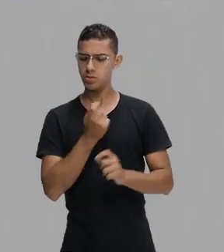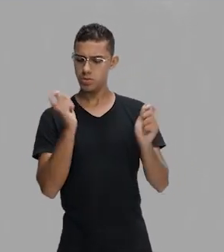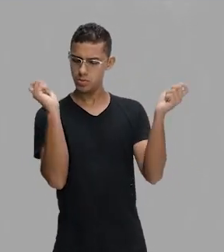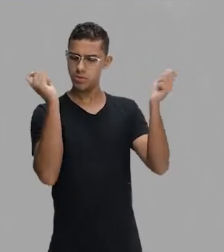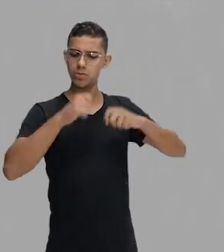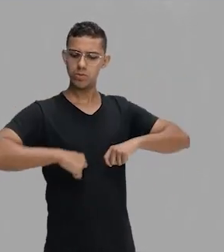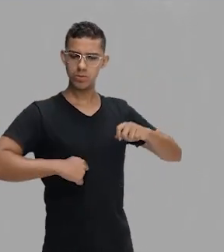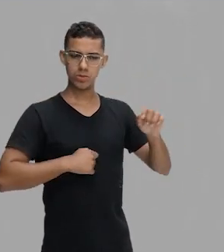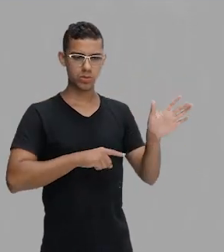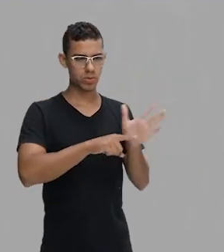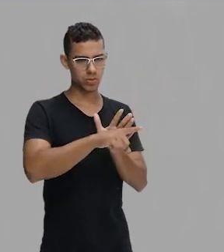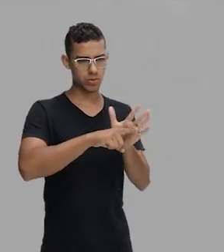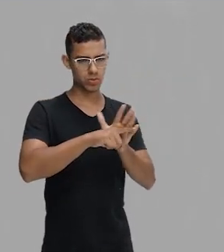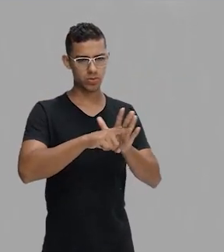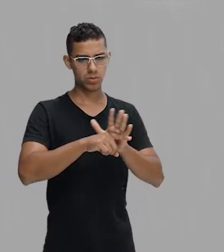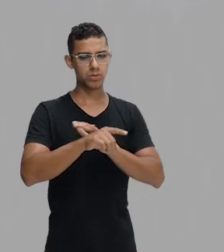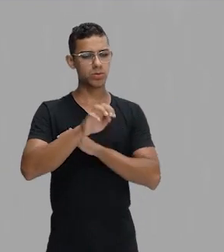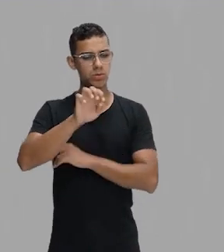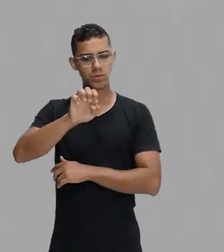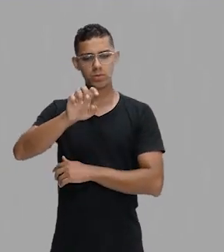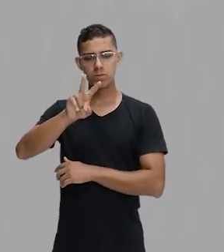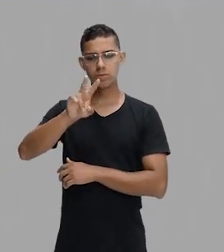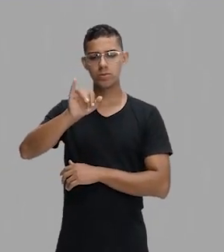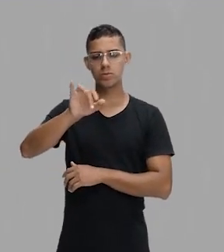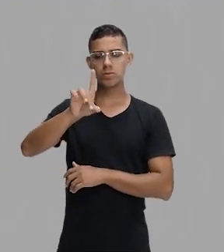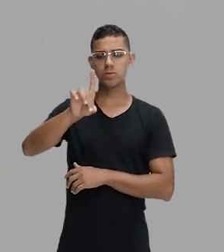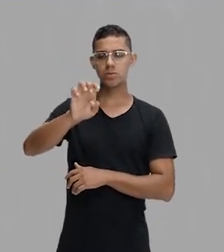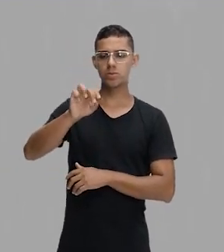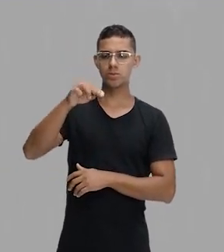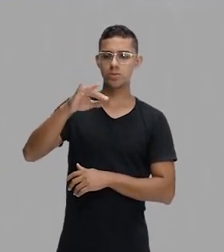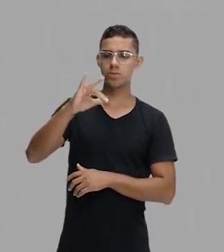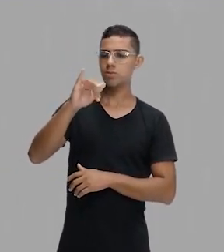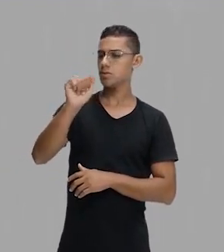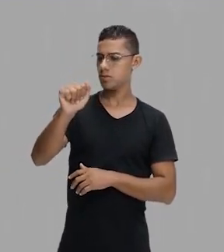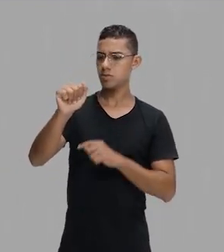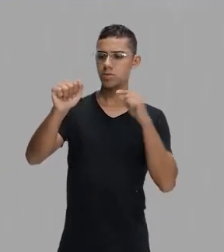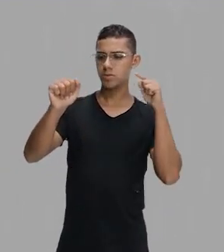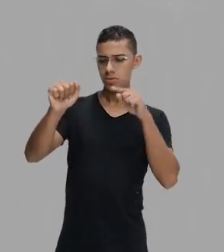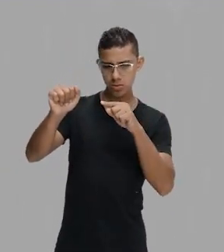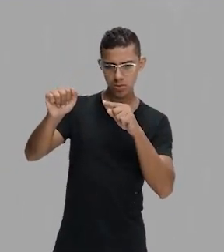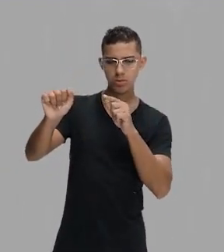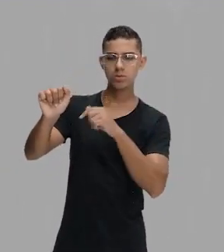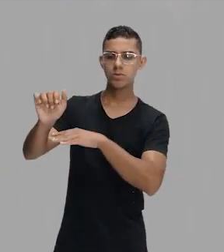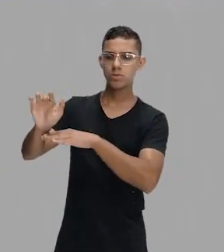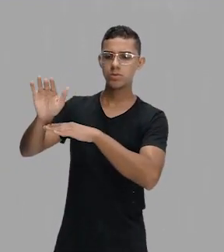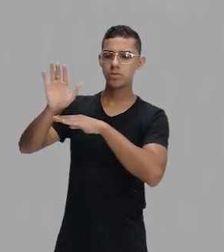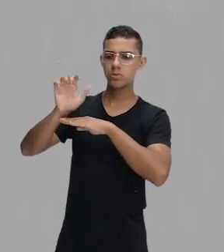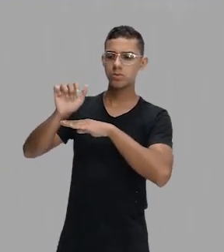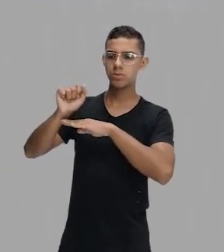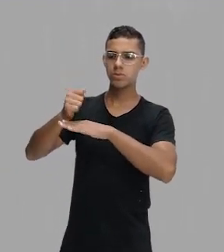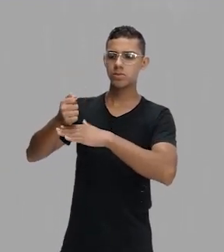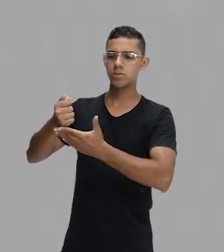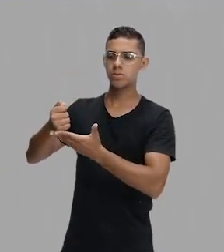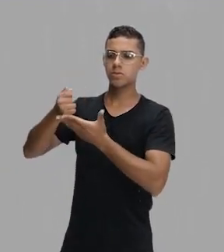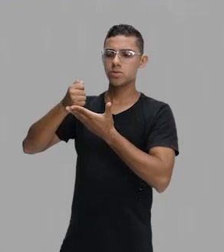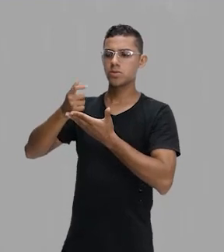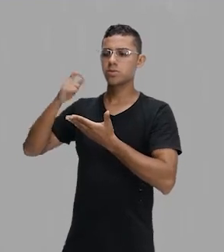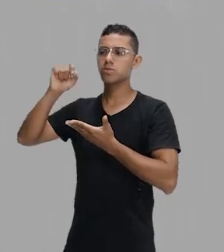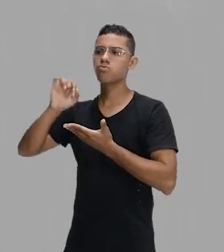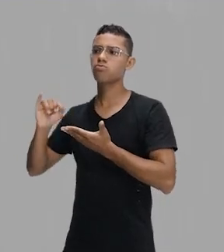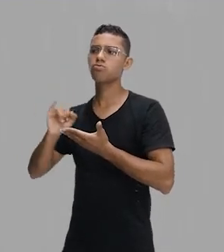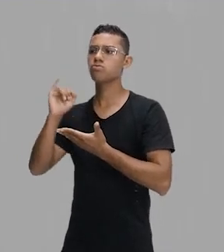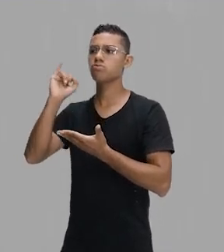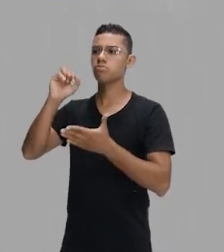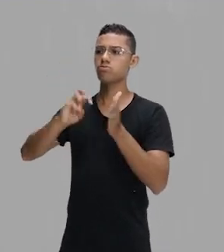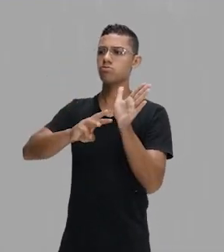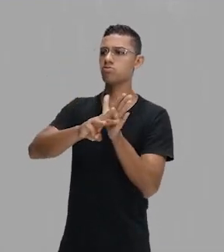preciso, pela evidência, tá? É ela que vai dar uma ajuda fundamental. Dentro da constituição